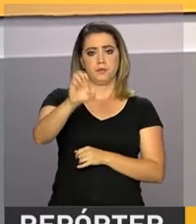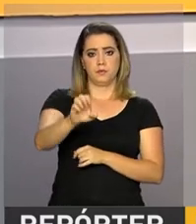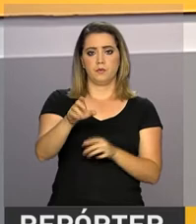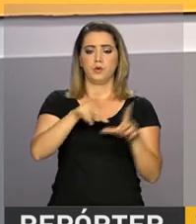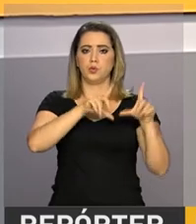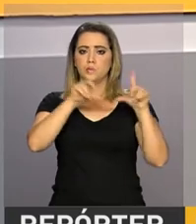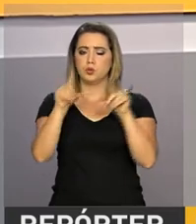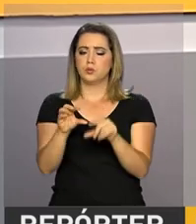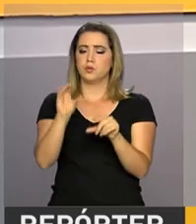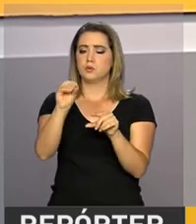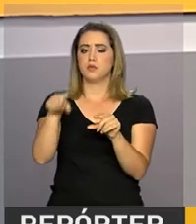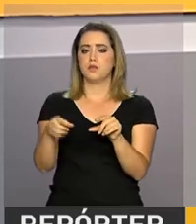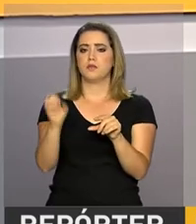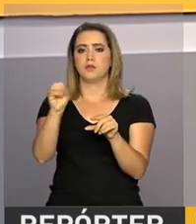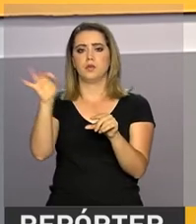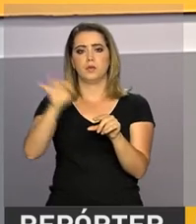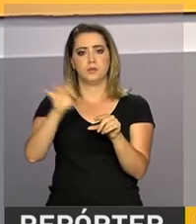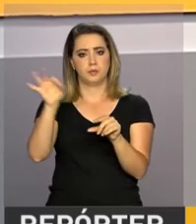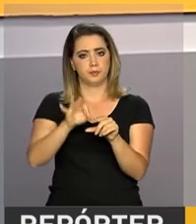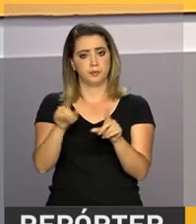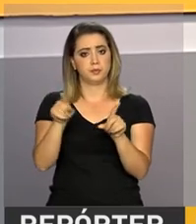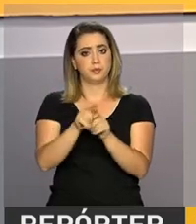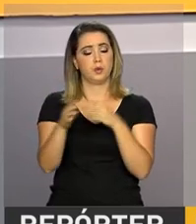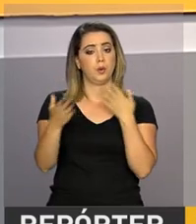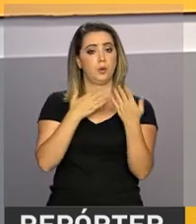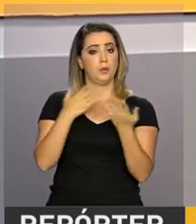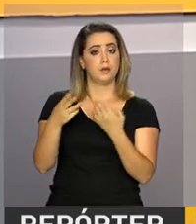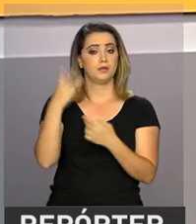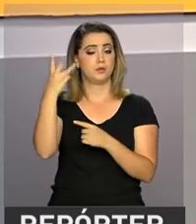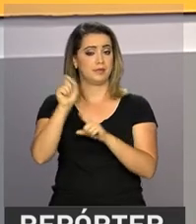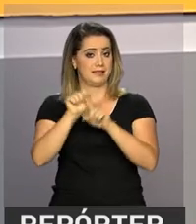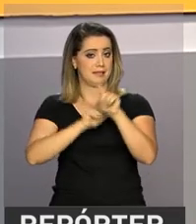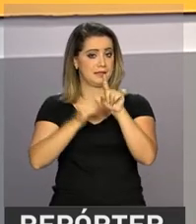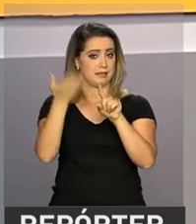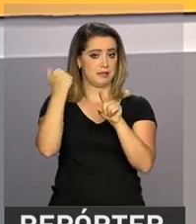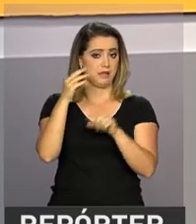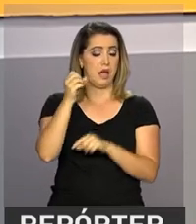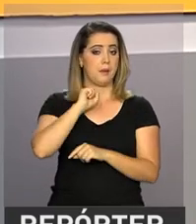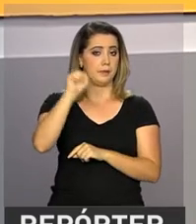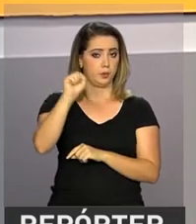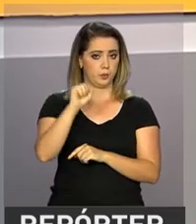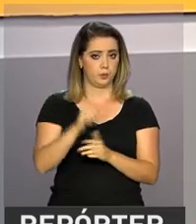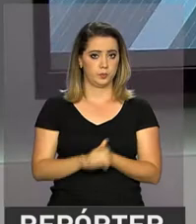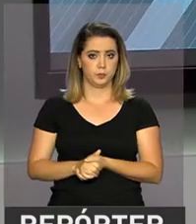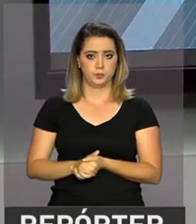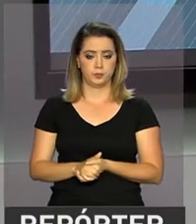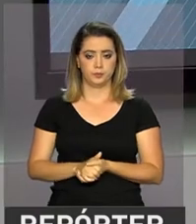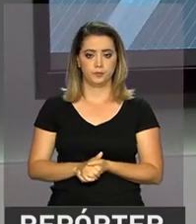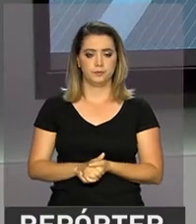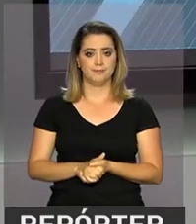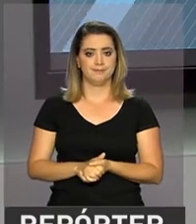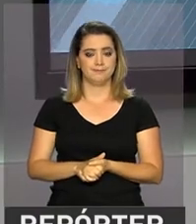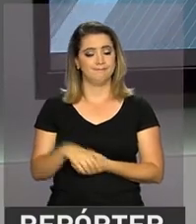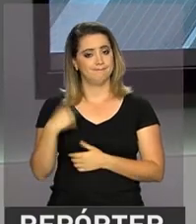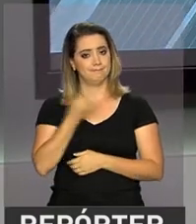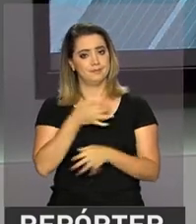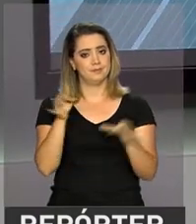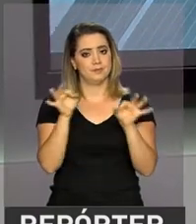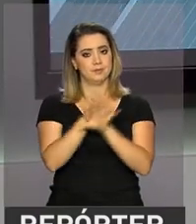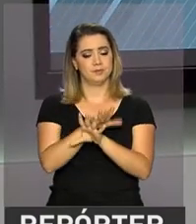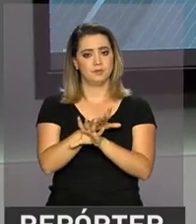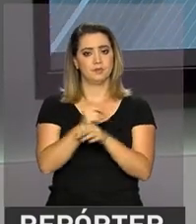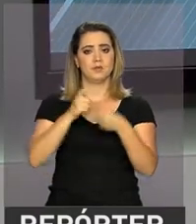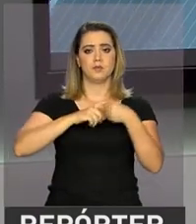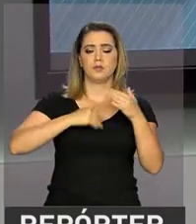de 0,8 ponto percentual em relação ao trimestre terminado em abril deste ano. E nós ficamos por